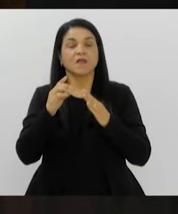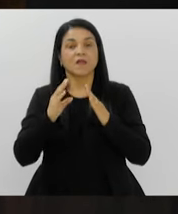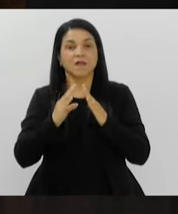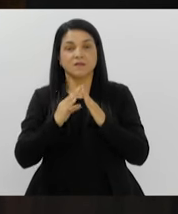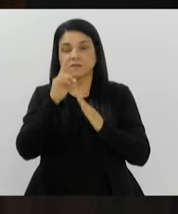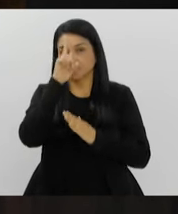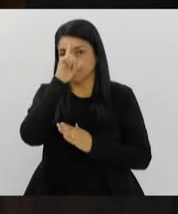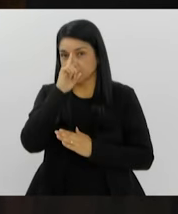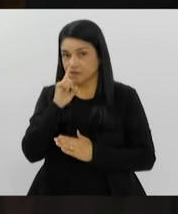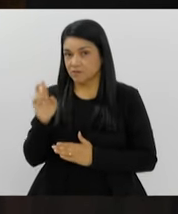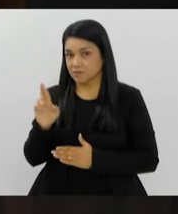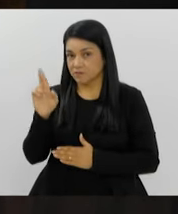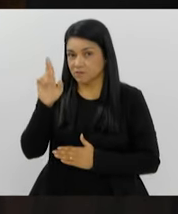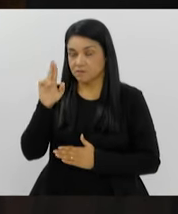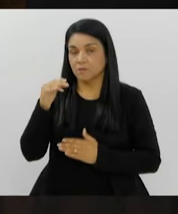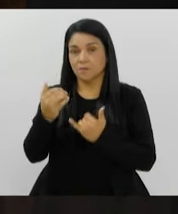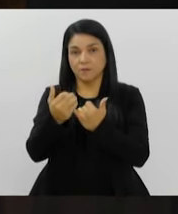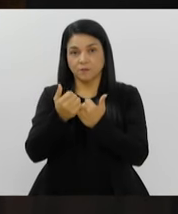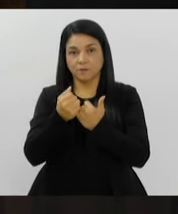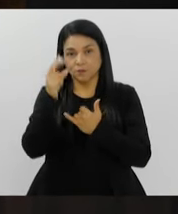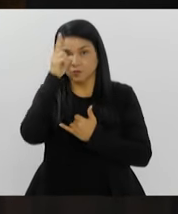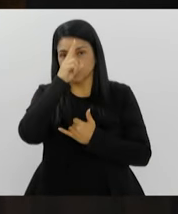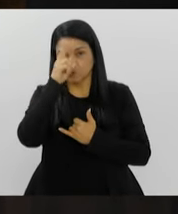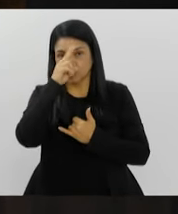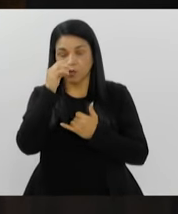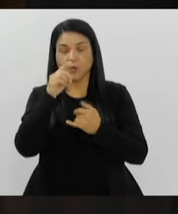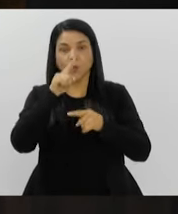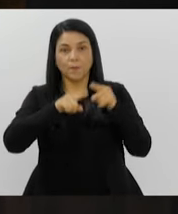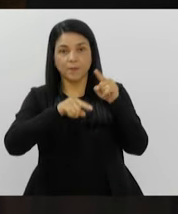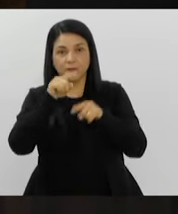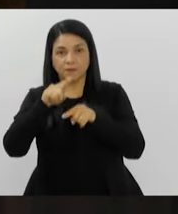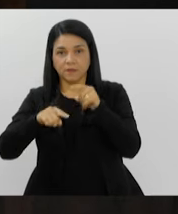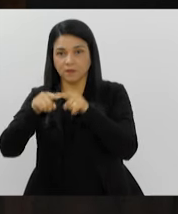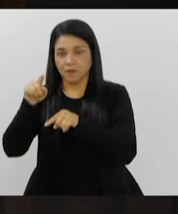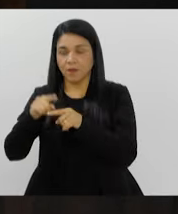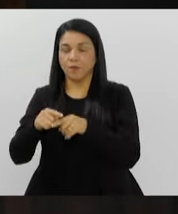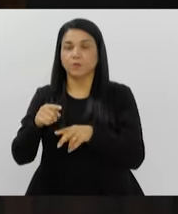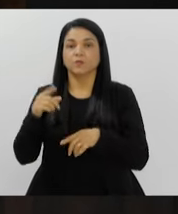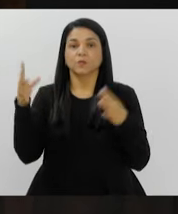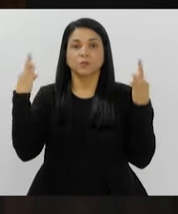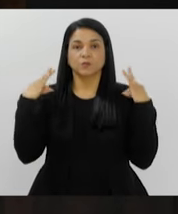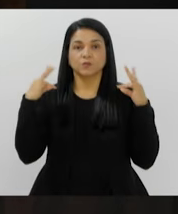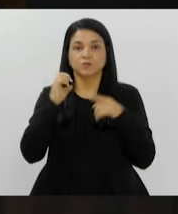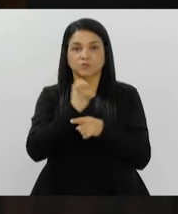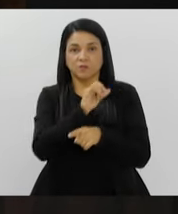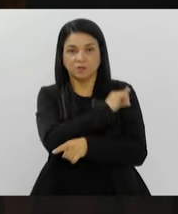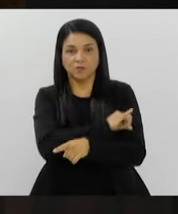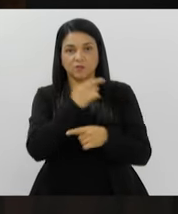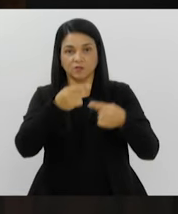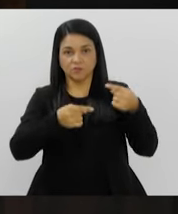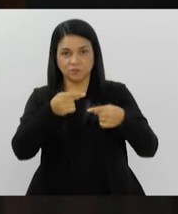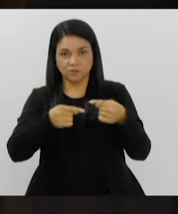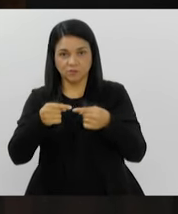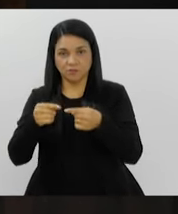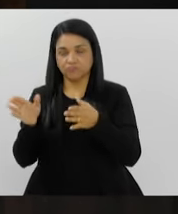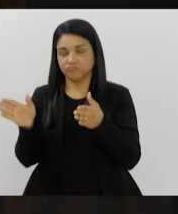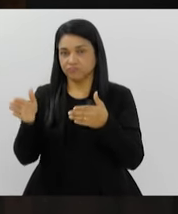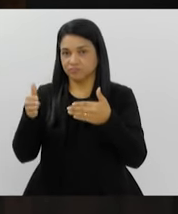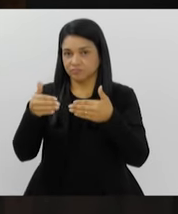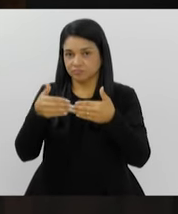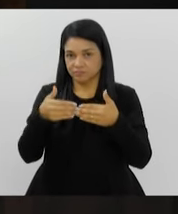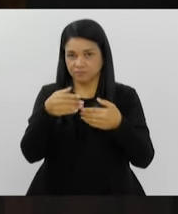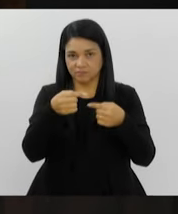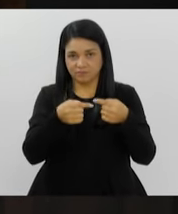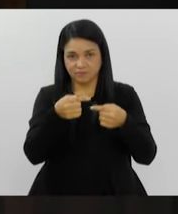Amarela de Resende patrimônio histórico, material, cultural e turístico do Estado do Rio de Janeiro. Em discussão, não havendo quem queira discutir,